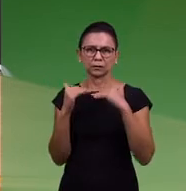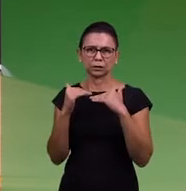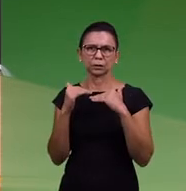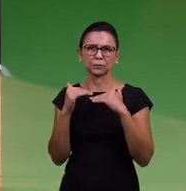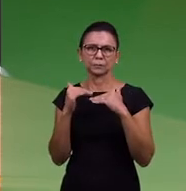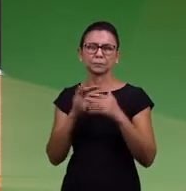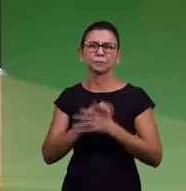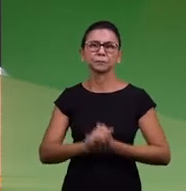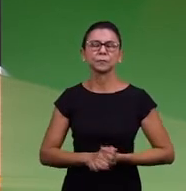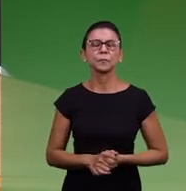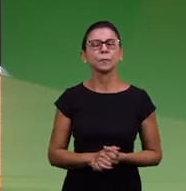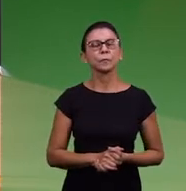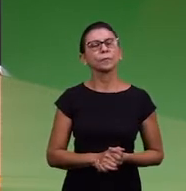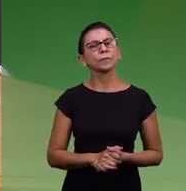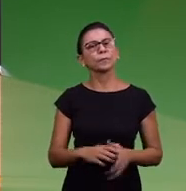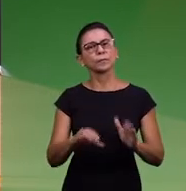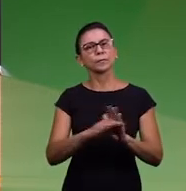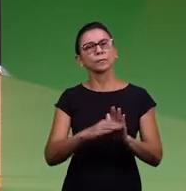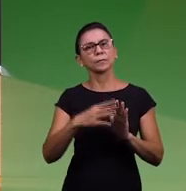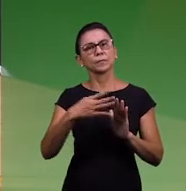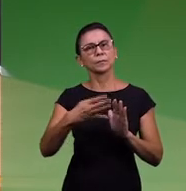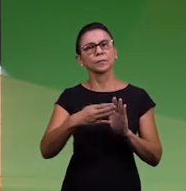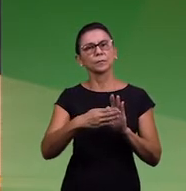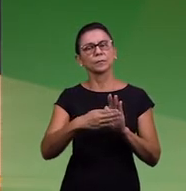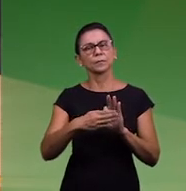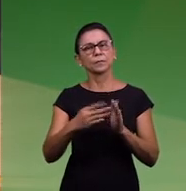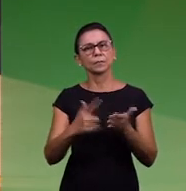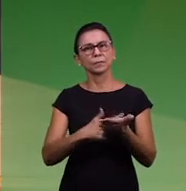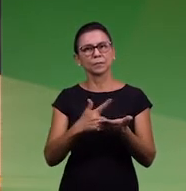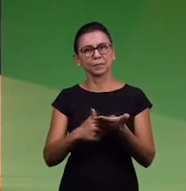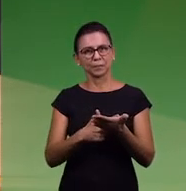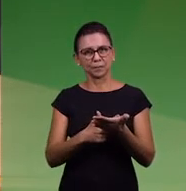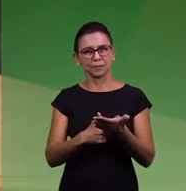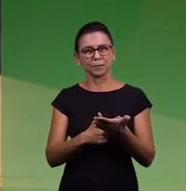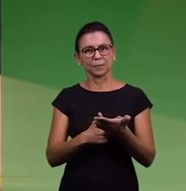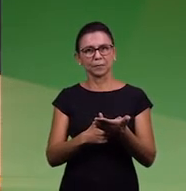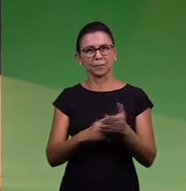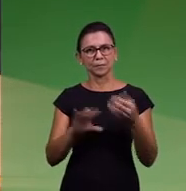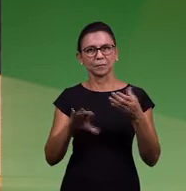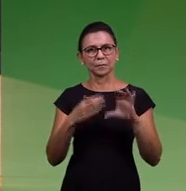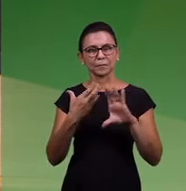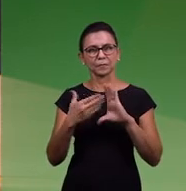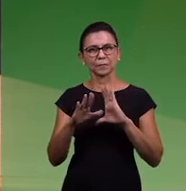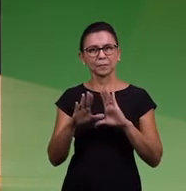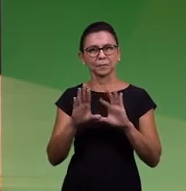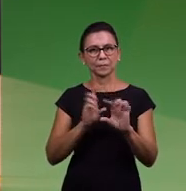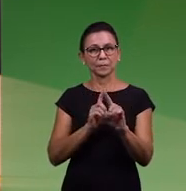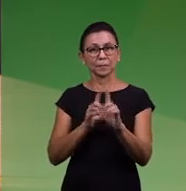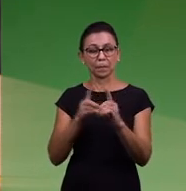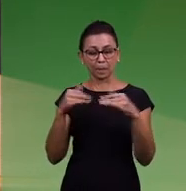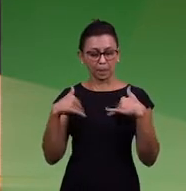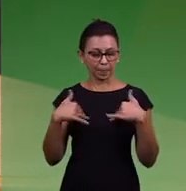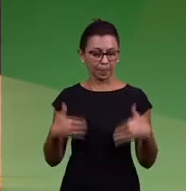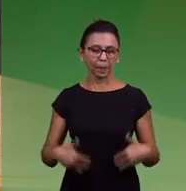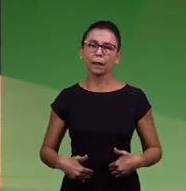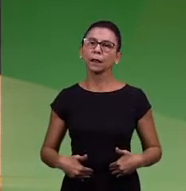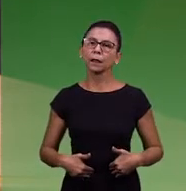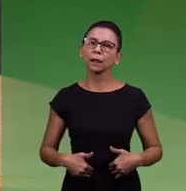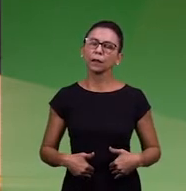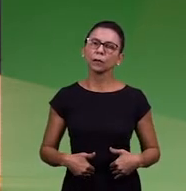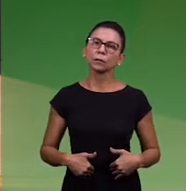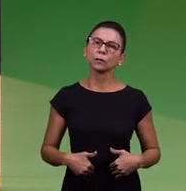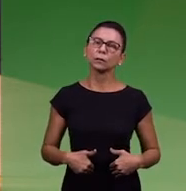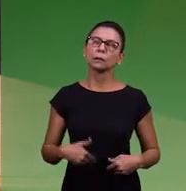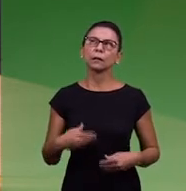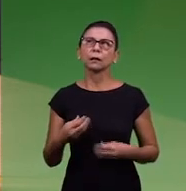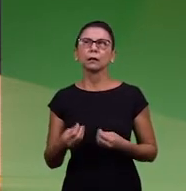Por exemplo, o capítulo 4 de Cantares de Salomão, a doutrina ali é corpo. é a descrição do corpo, a